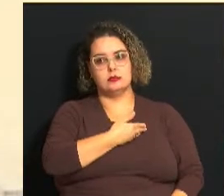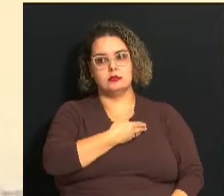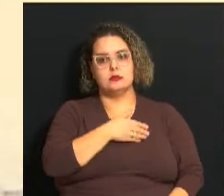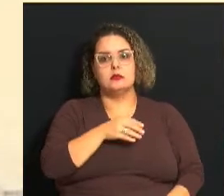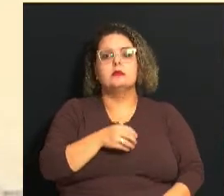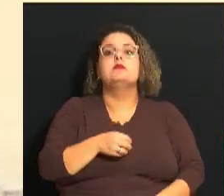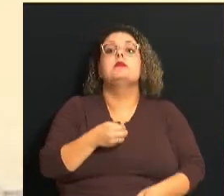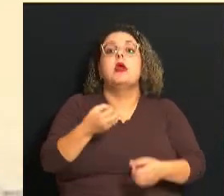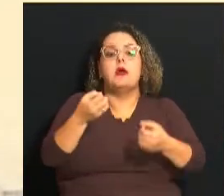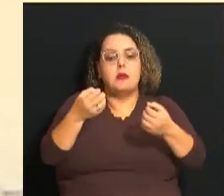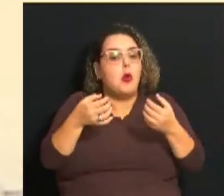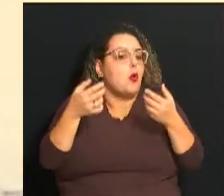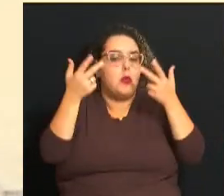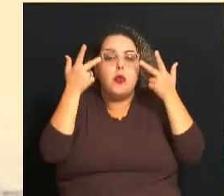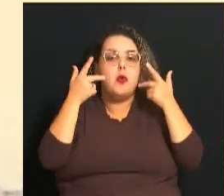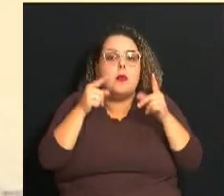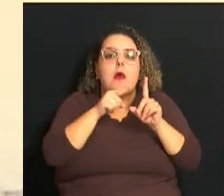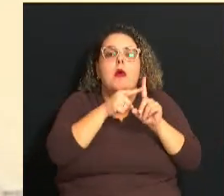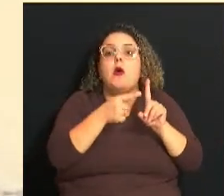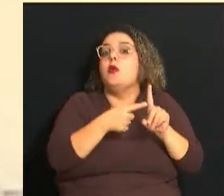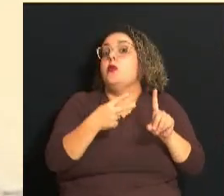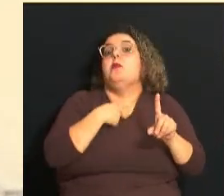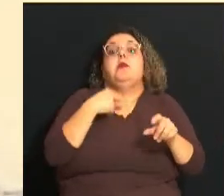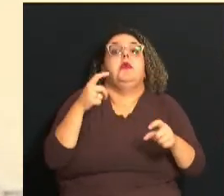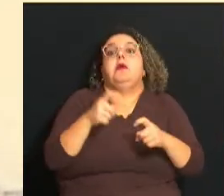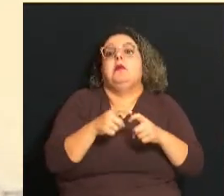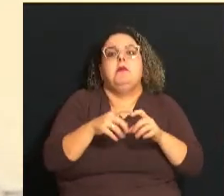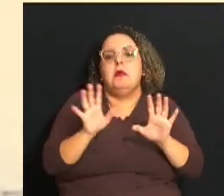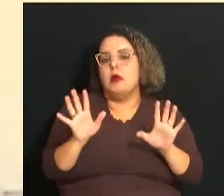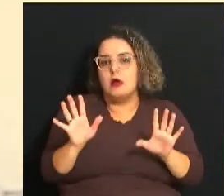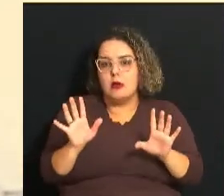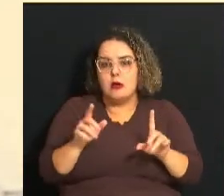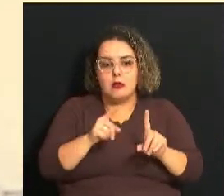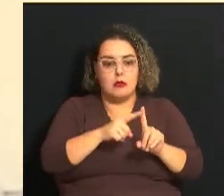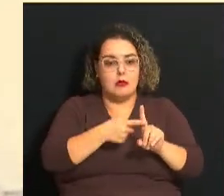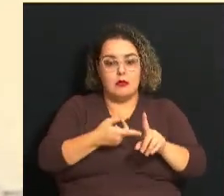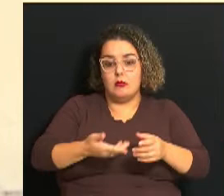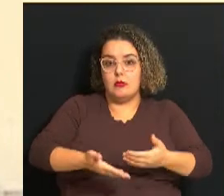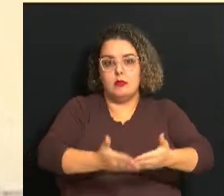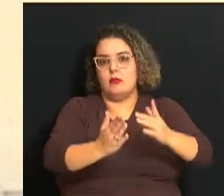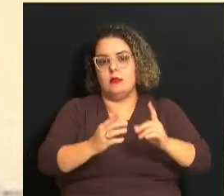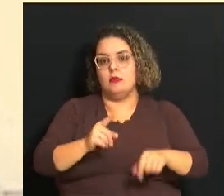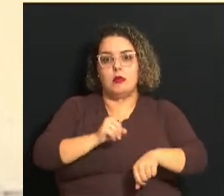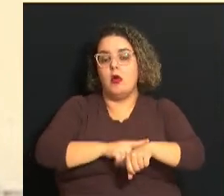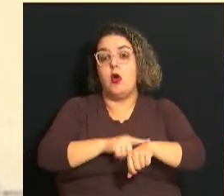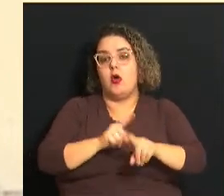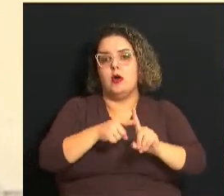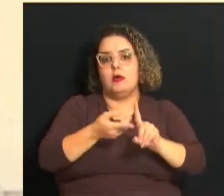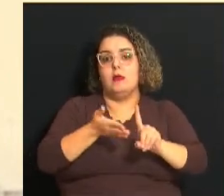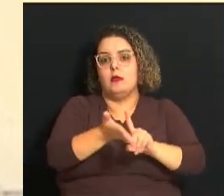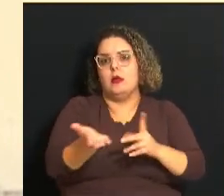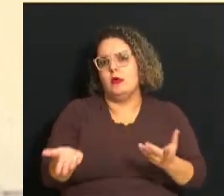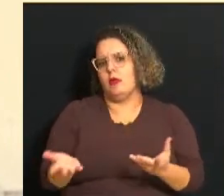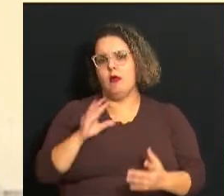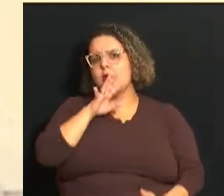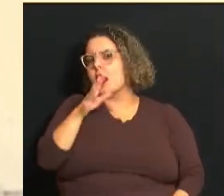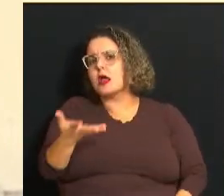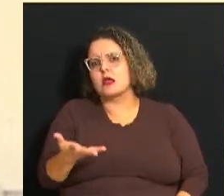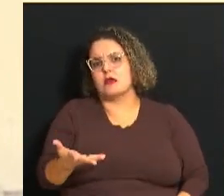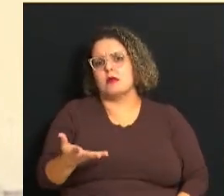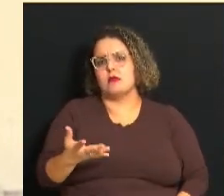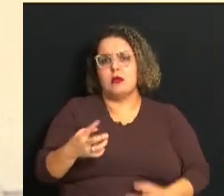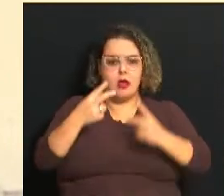de que grávida não pode ir ao médico enquanto o bebê não enquanto fora do parto isso aí é terrível como uma forma de violência